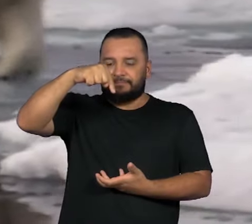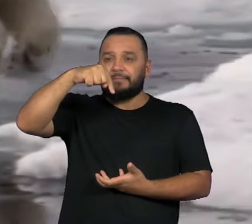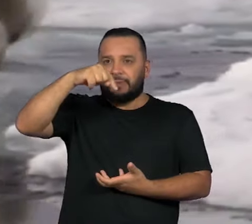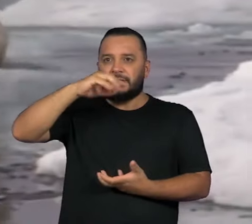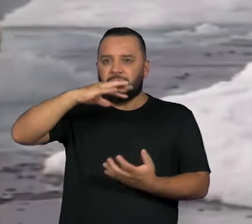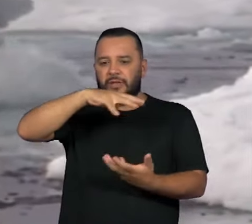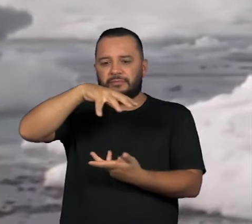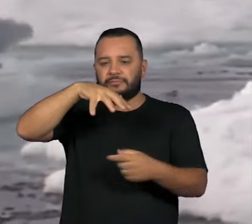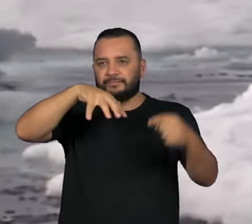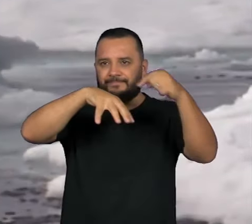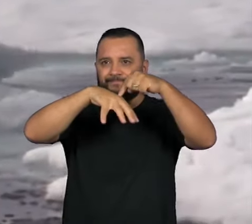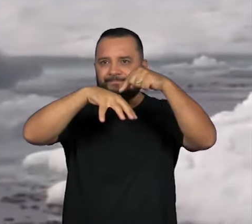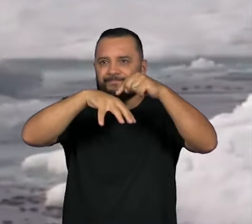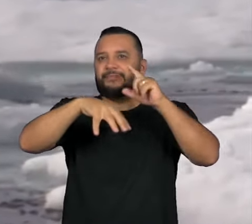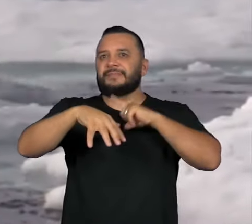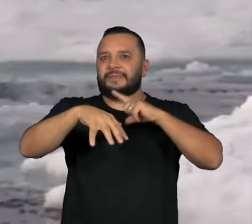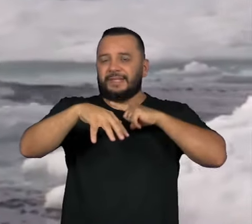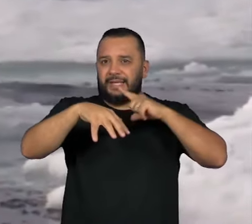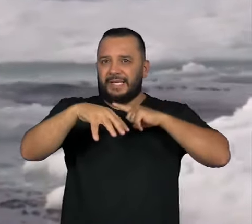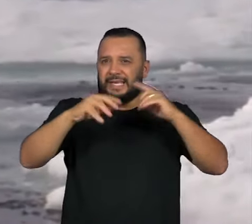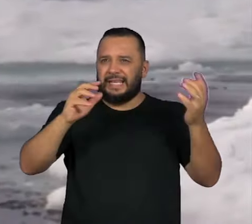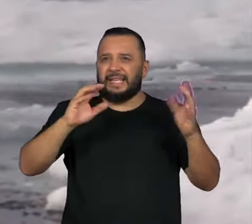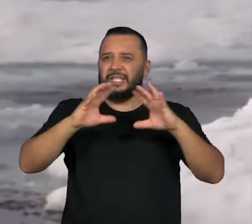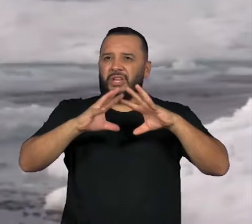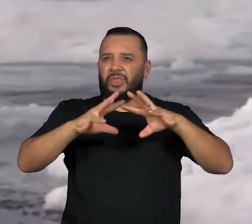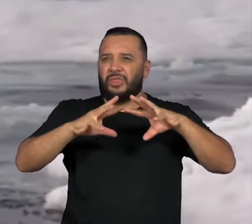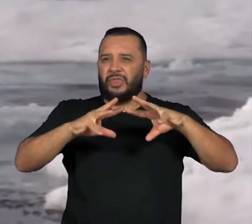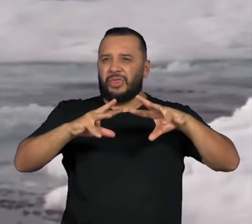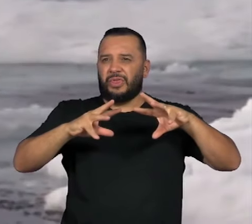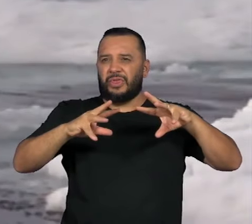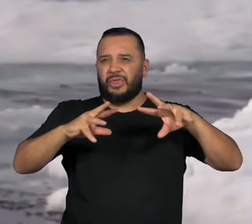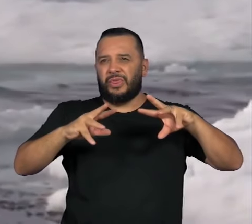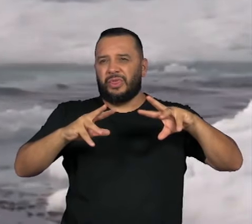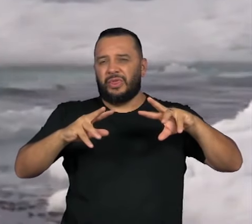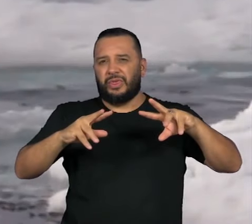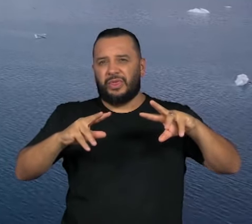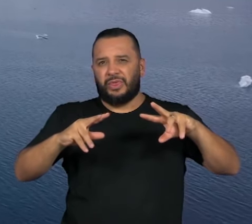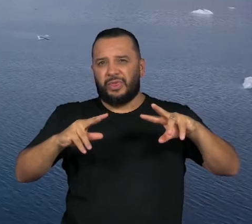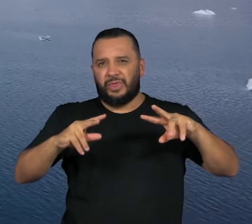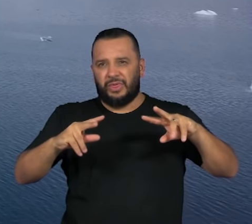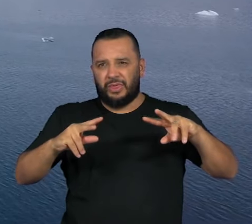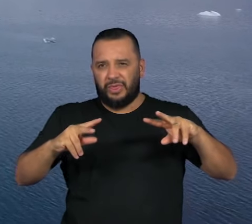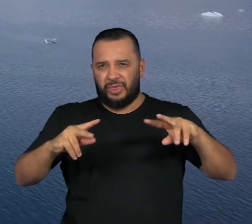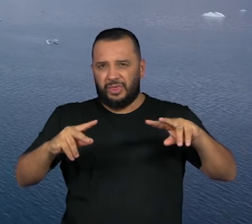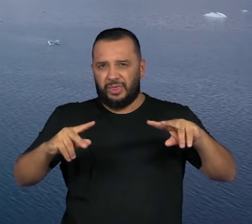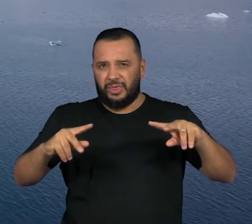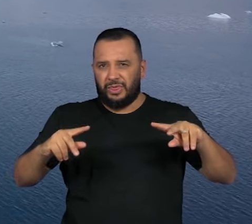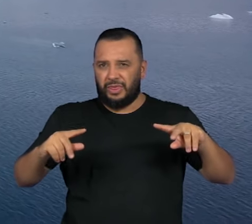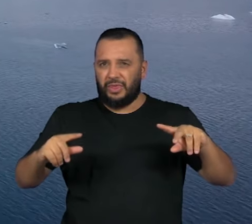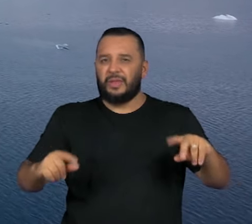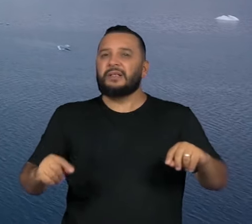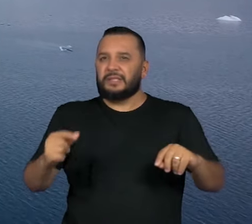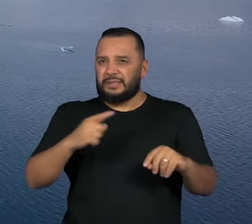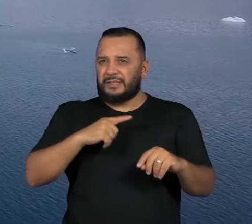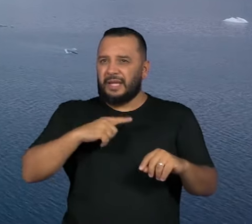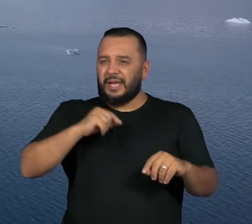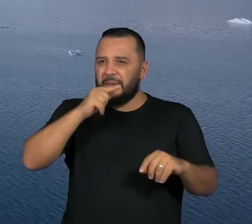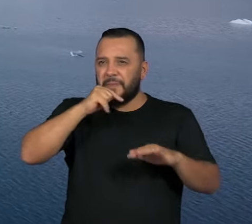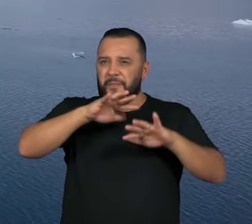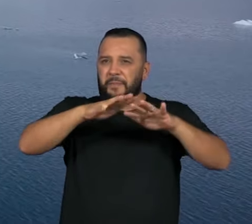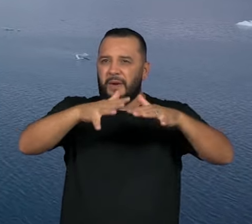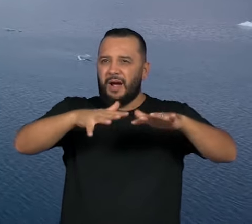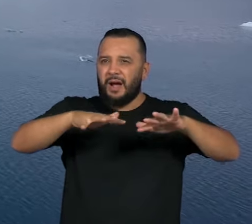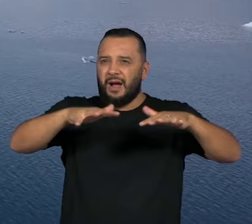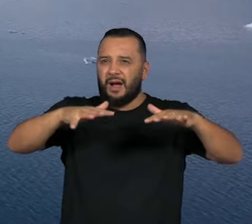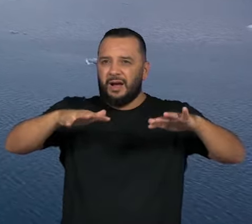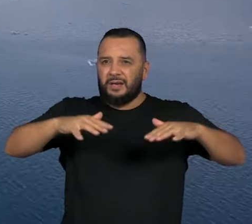maior mudança climática que nós estamos vendo no mundo, que é no Ártico, com o desaparecimento do mar congelado no verão,